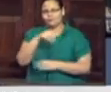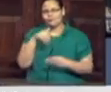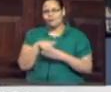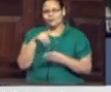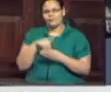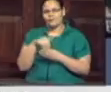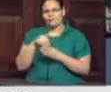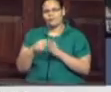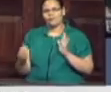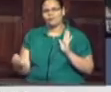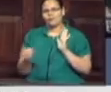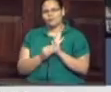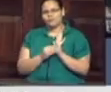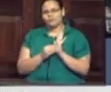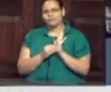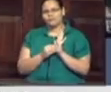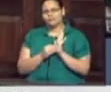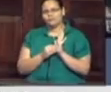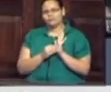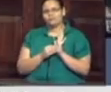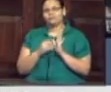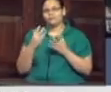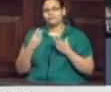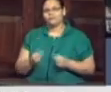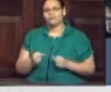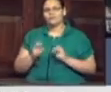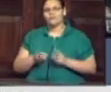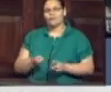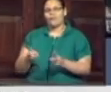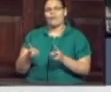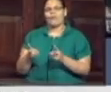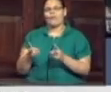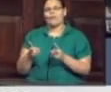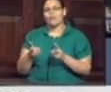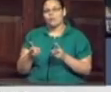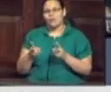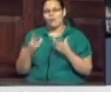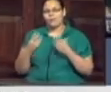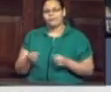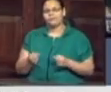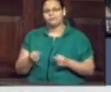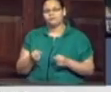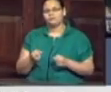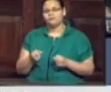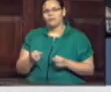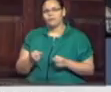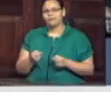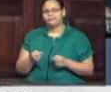votação, a emenda de redação. Senhores que aprovam, permaneçam como estão. Aprovada.